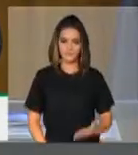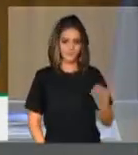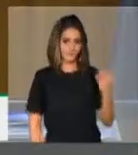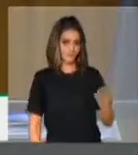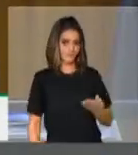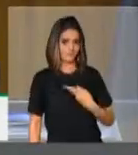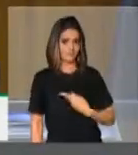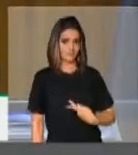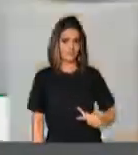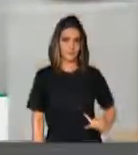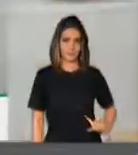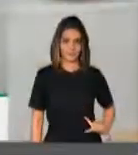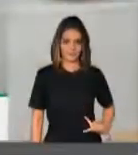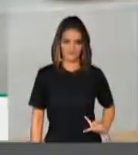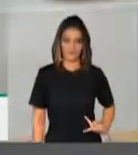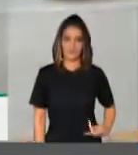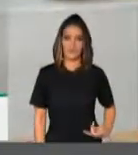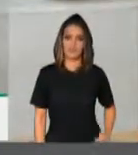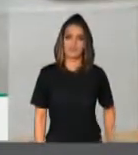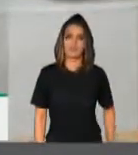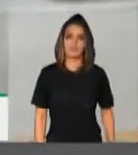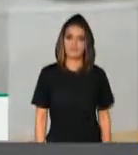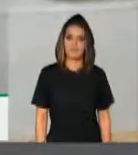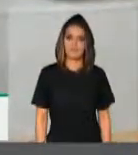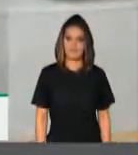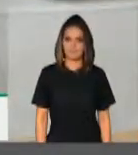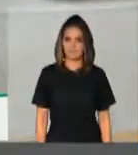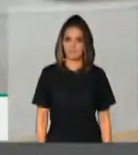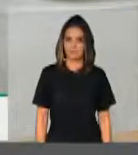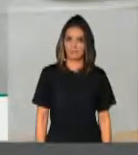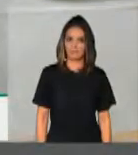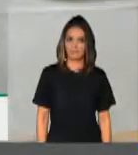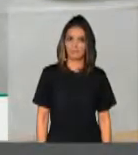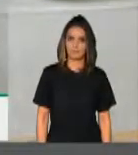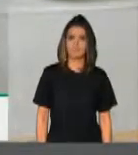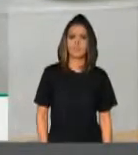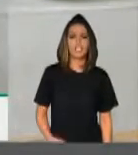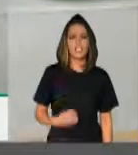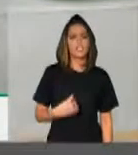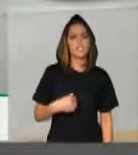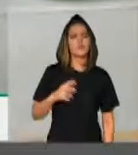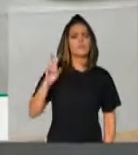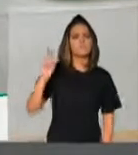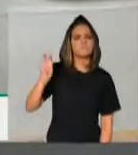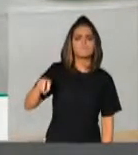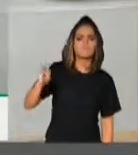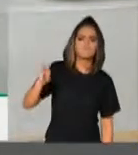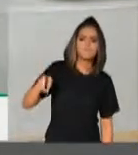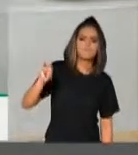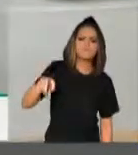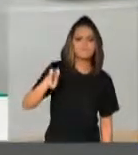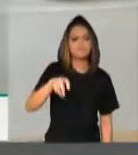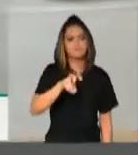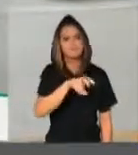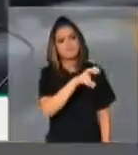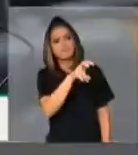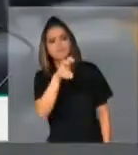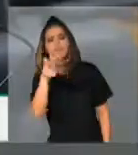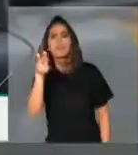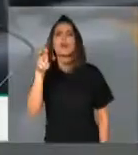Presidente, eu estive caminhando pela Paraíba durante esse final de